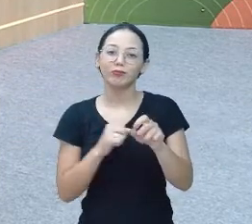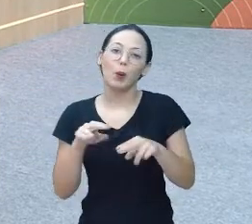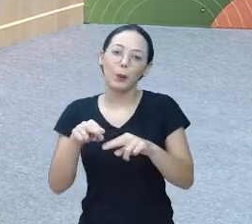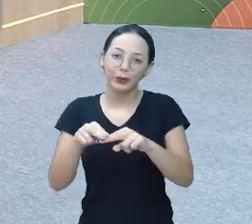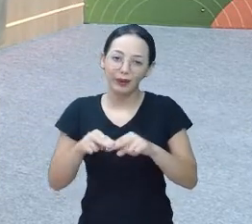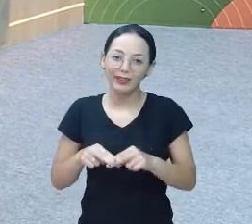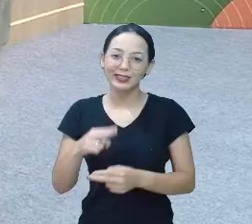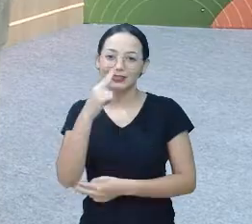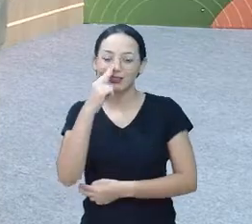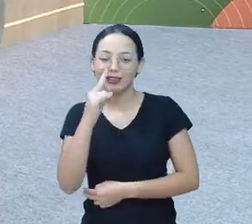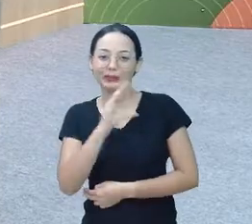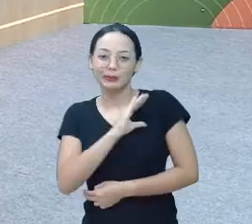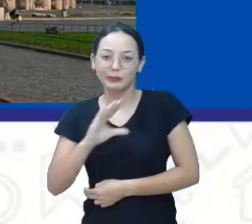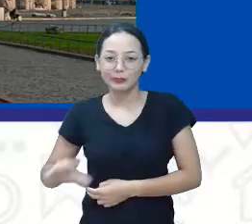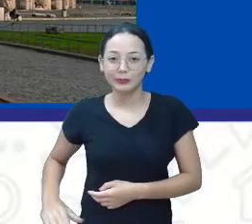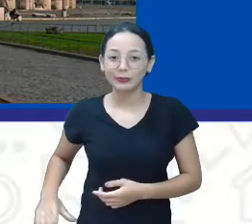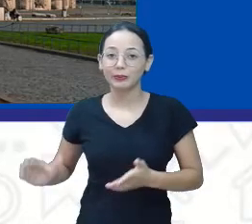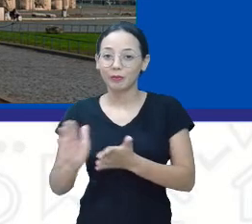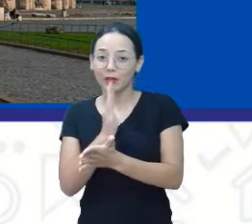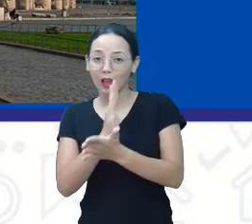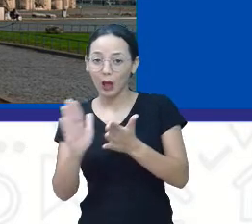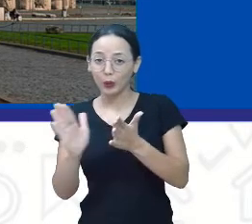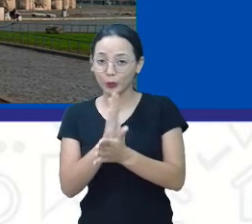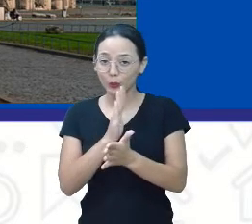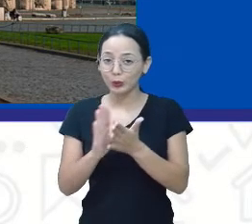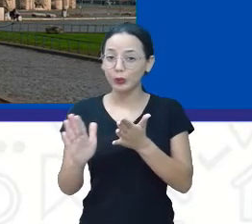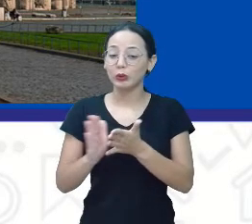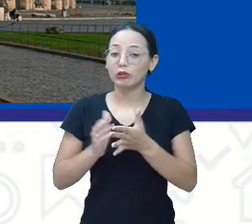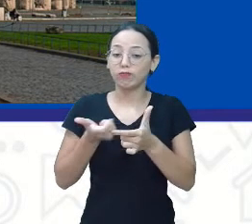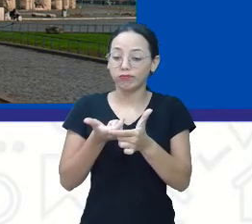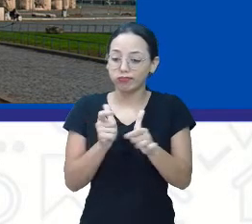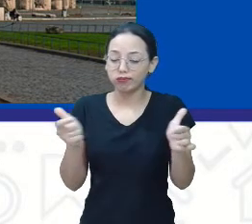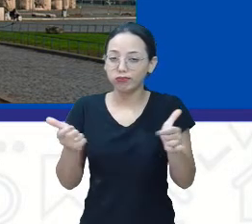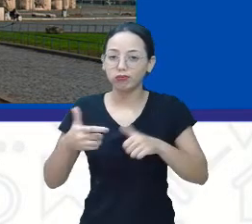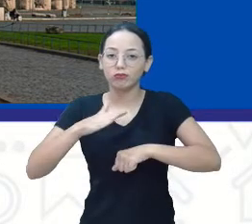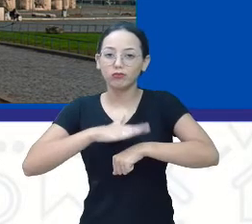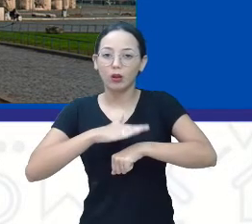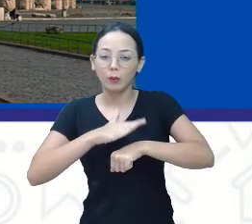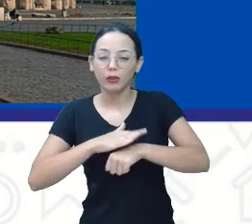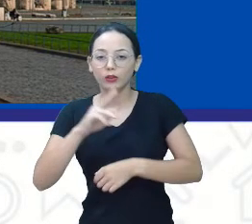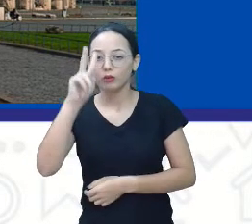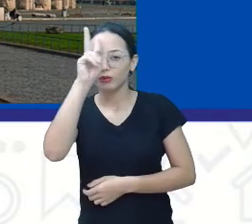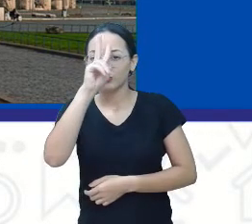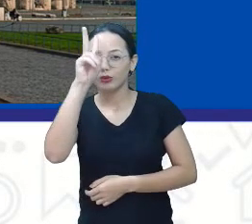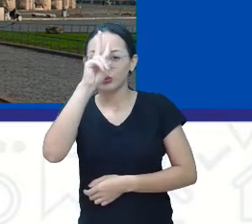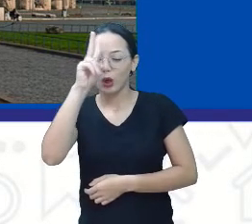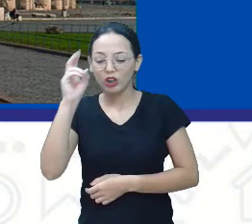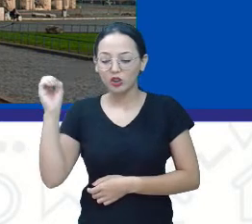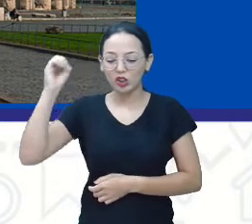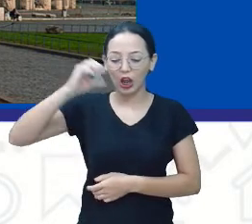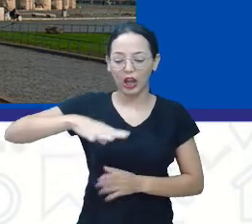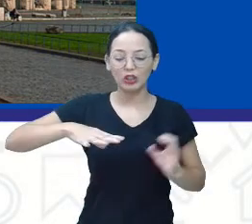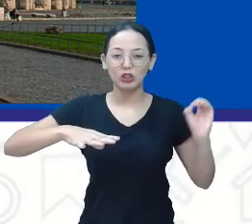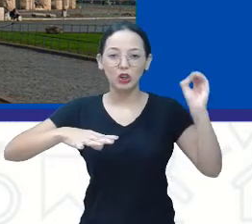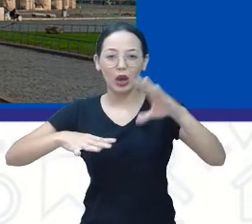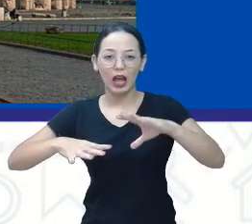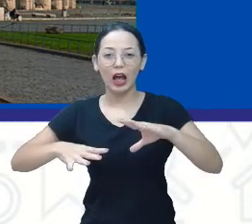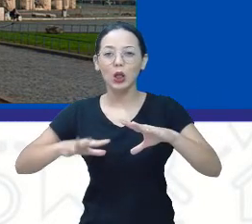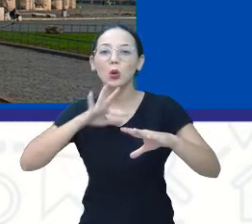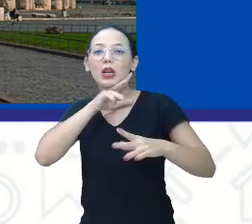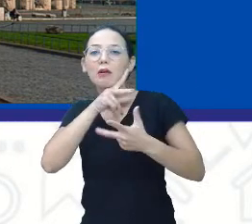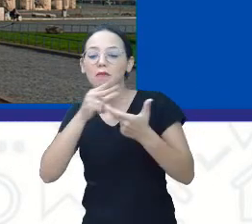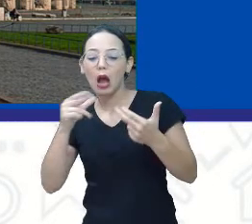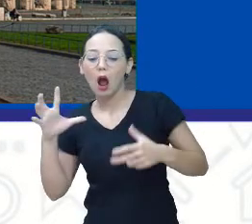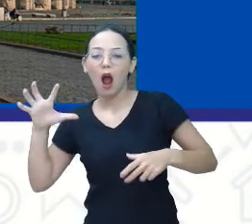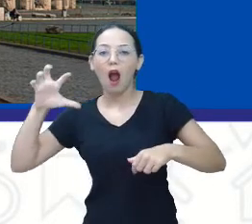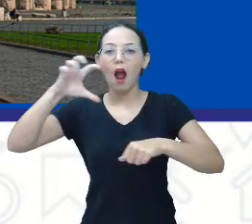Então, alguns cristãos, muitos cristãos na realidade, nesse momento aqui, foram colocados para ser devorados por